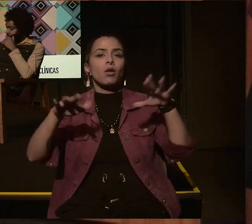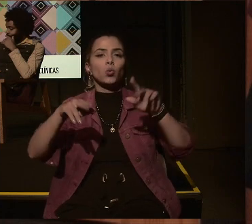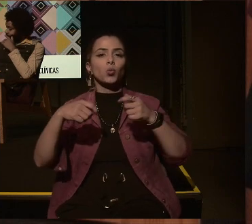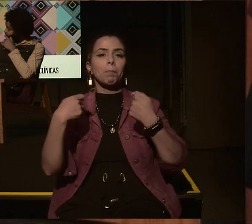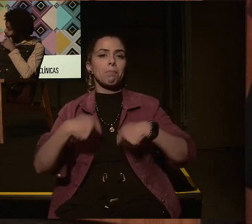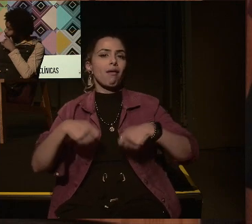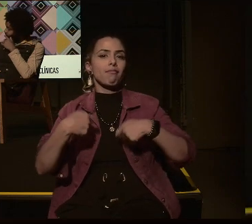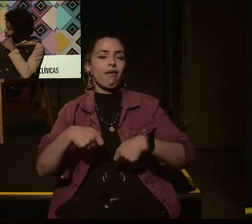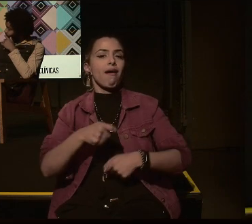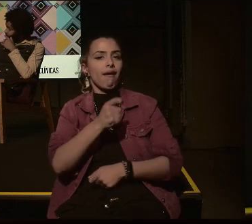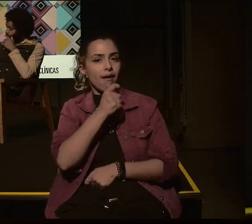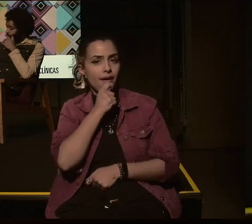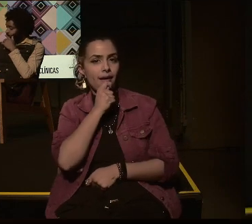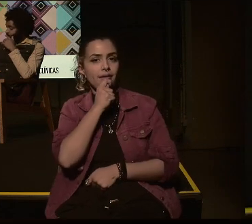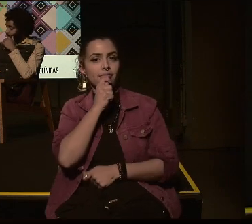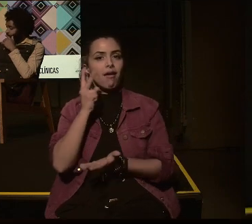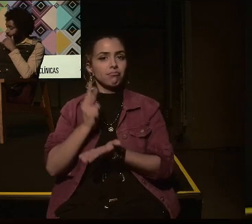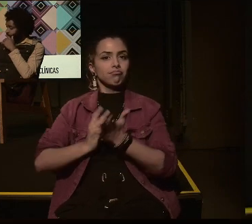E aí,